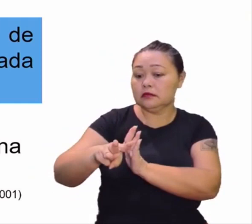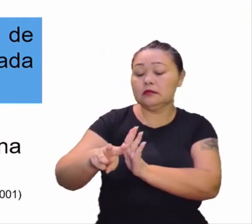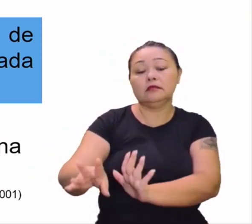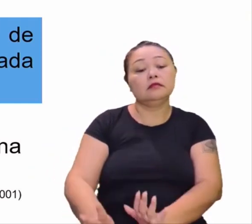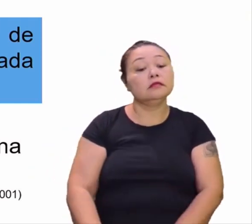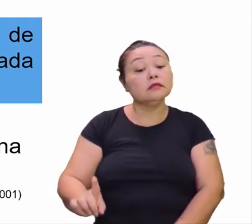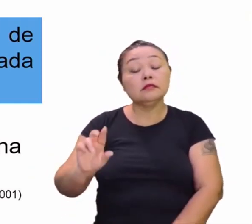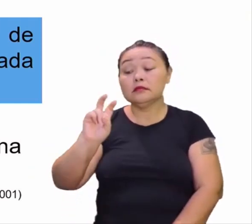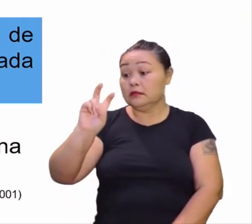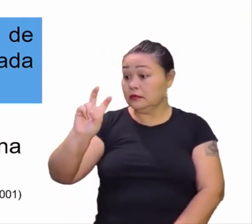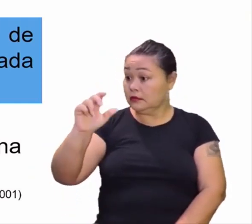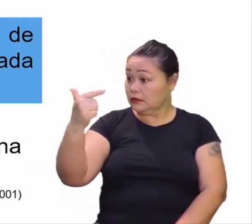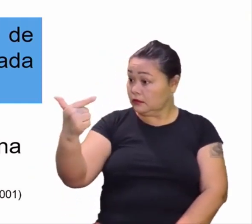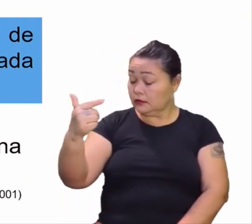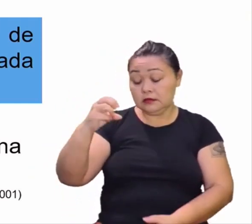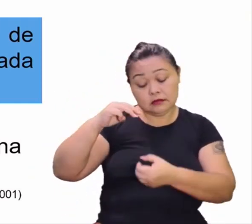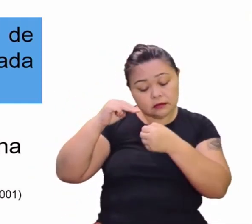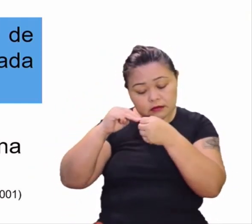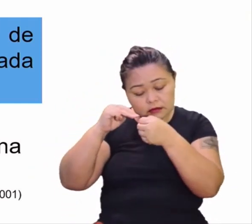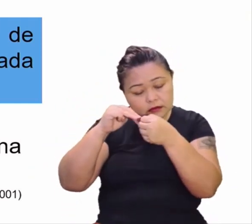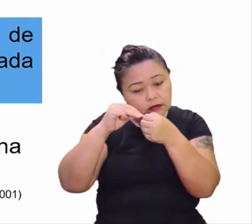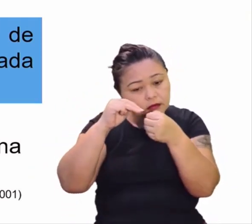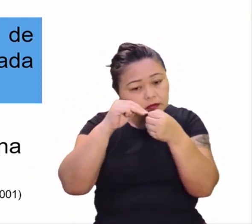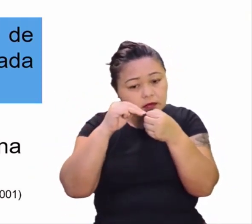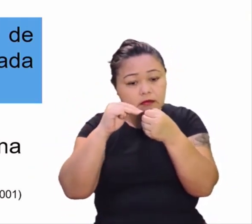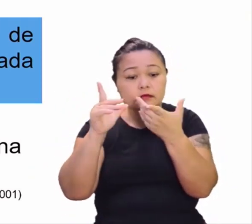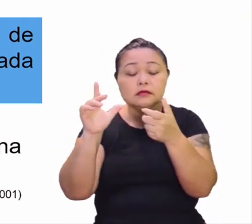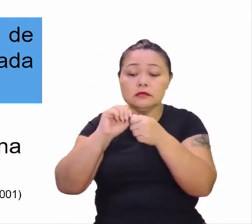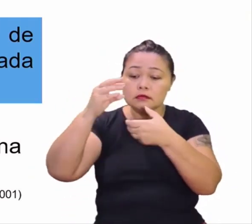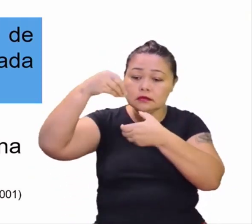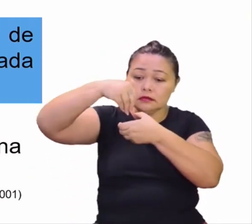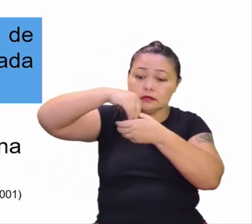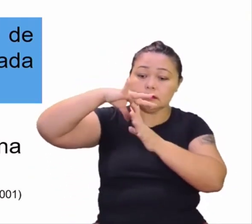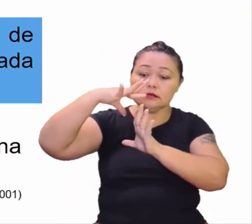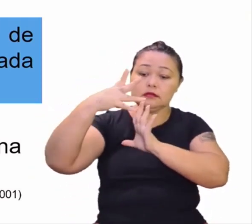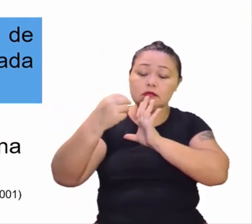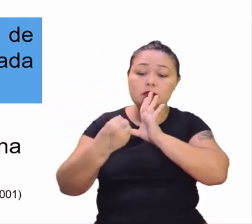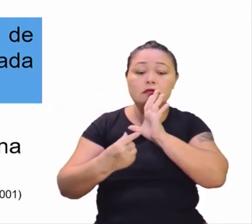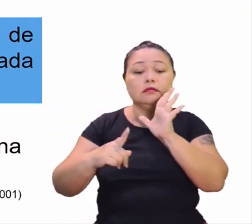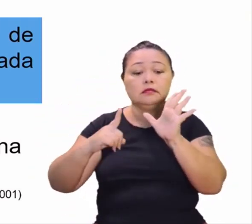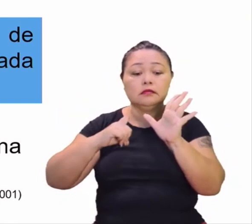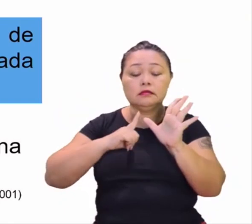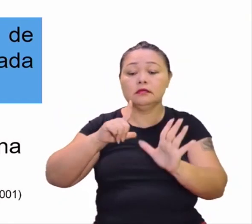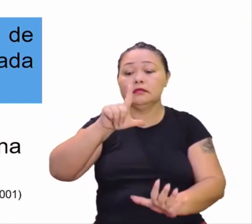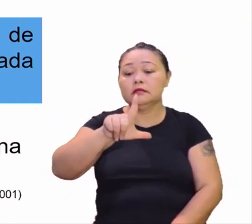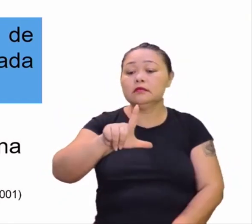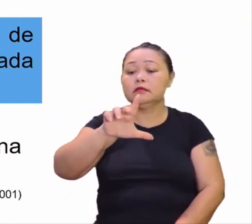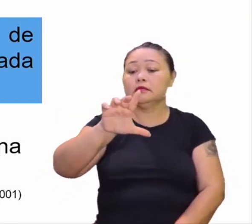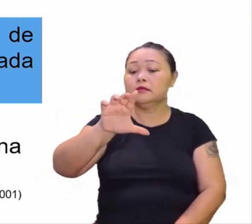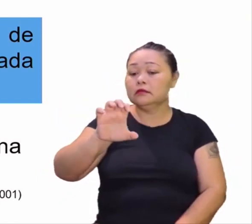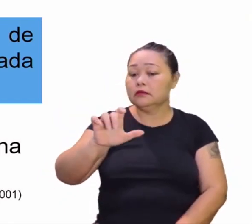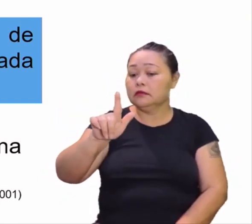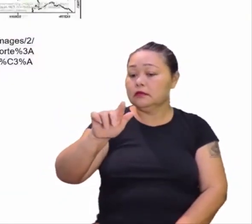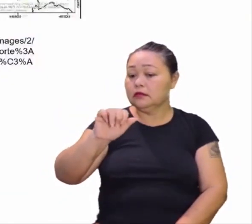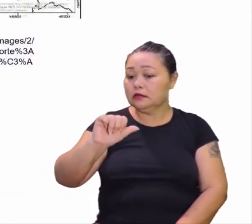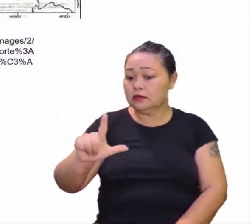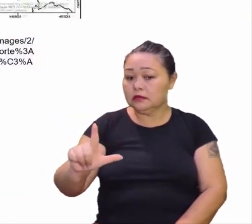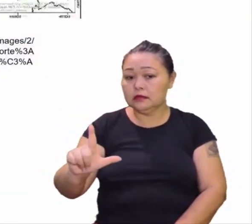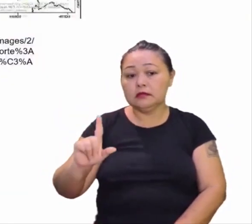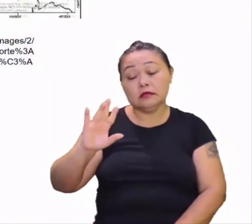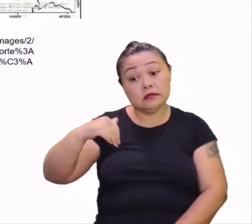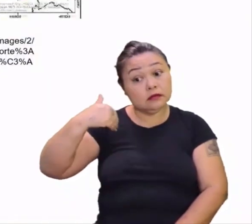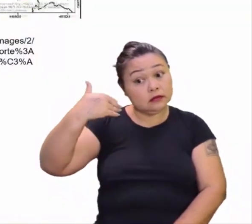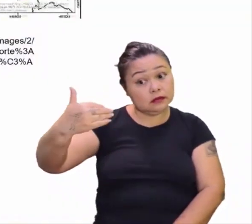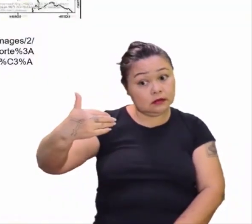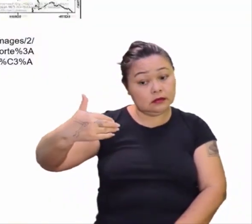É isso aí. 52 municípios estão localizados na Amazônia Legal, que falamos há pouco para vocês. O que seria essa Amazônia Legal? Que vai